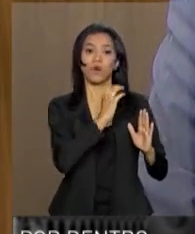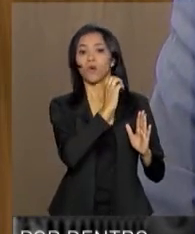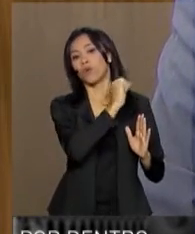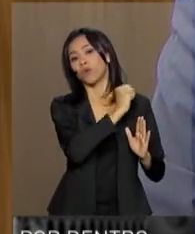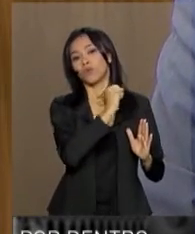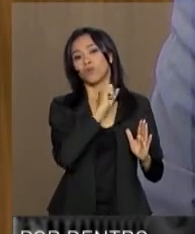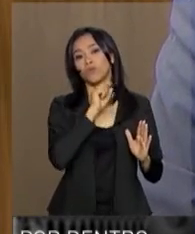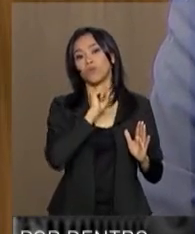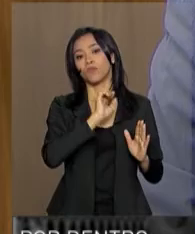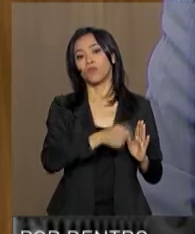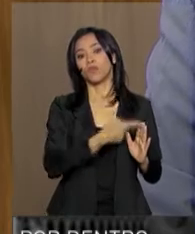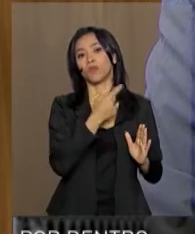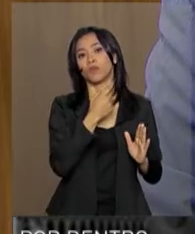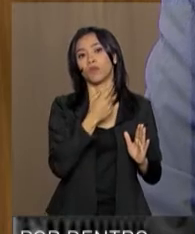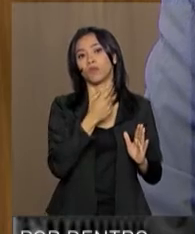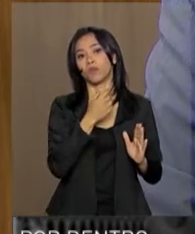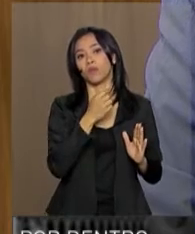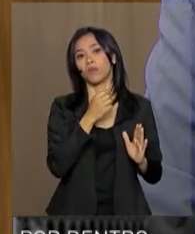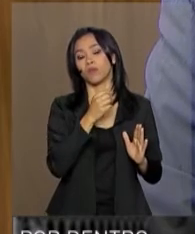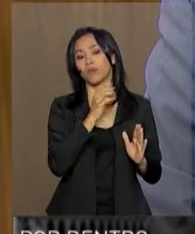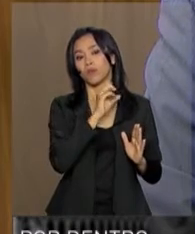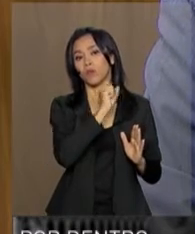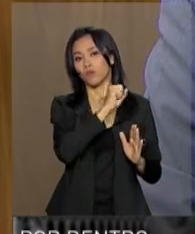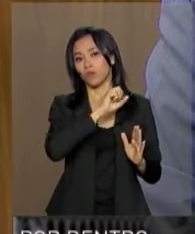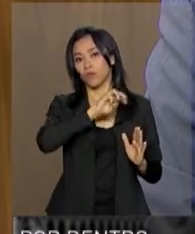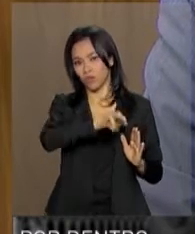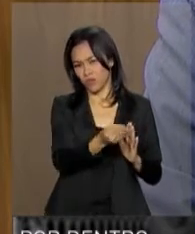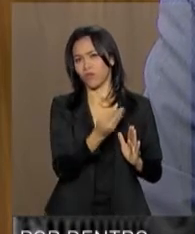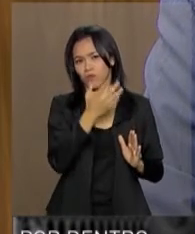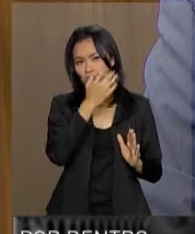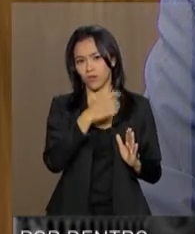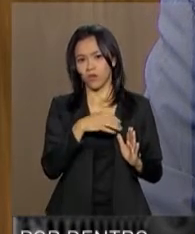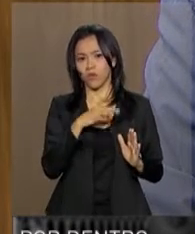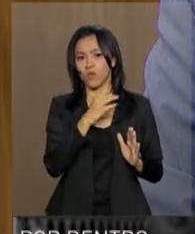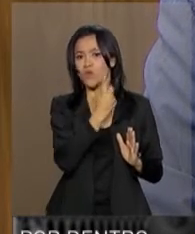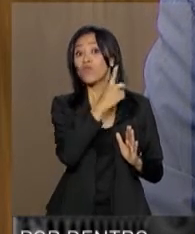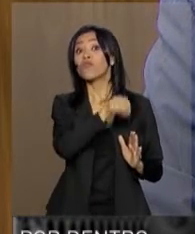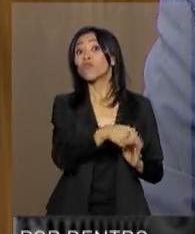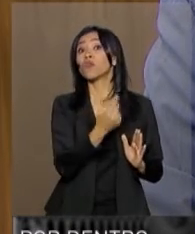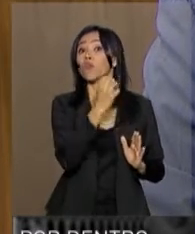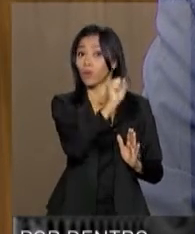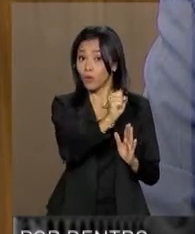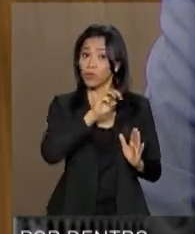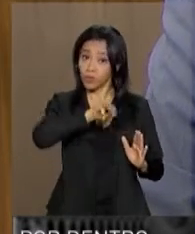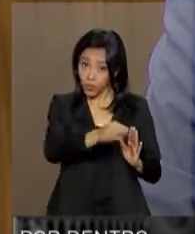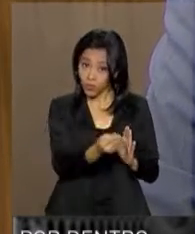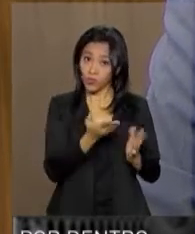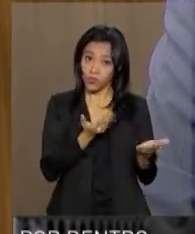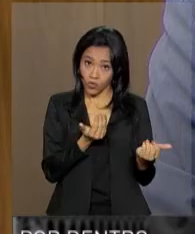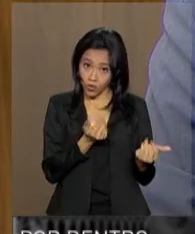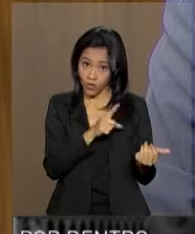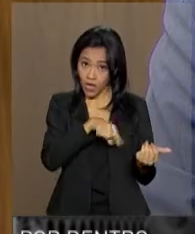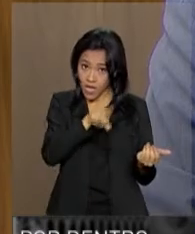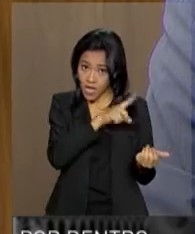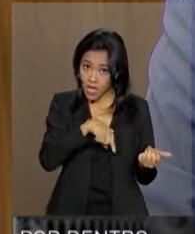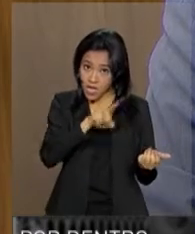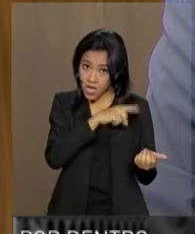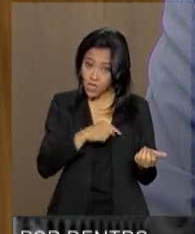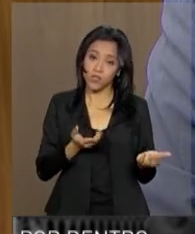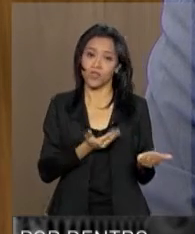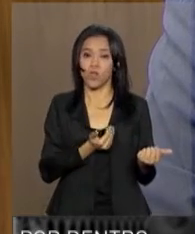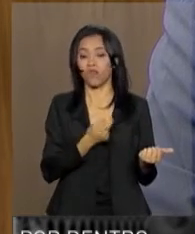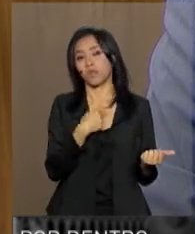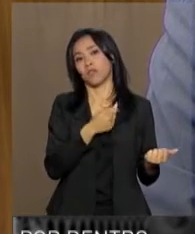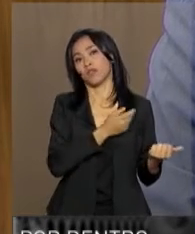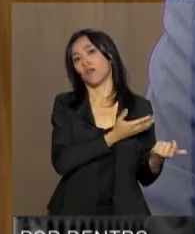os anos em que na primeira fase e se um v8 milhões de jovens tinha que a a junta de serviço